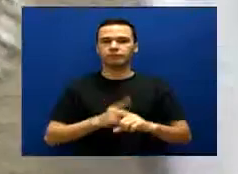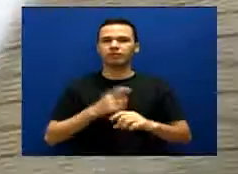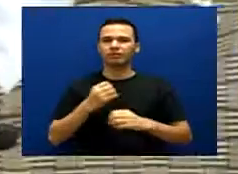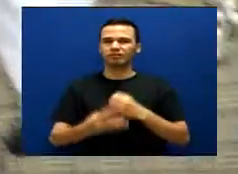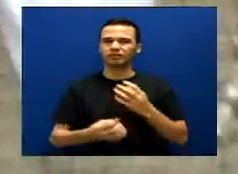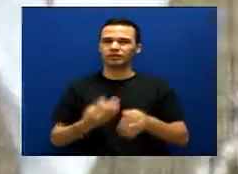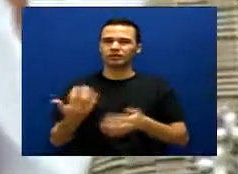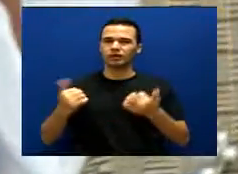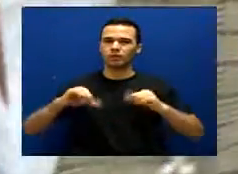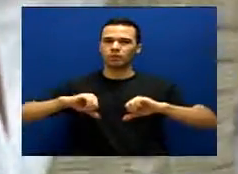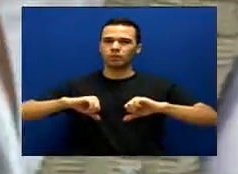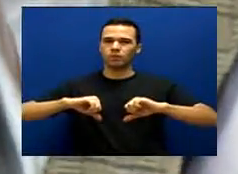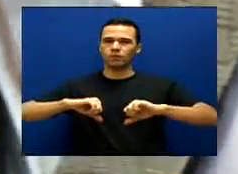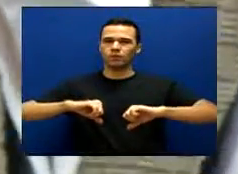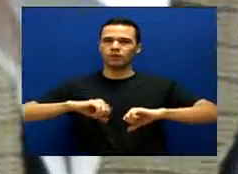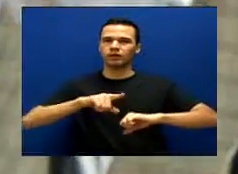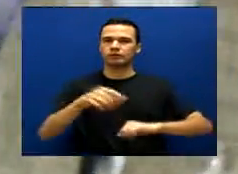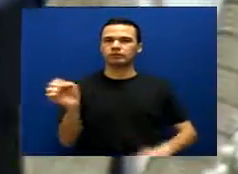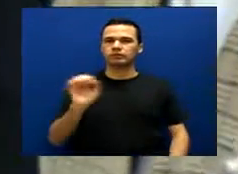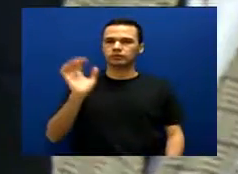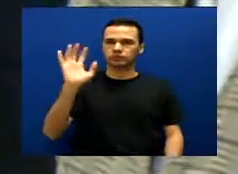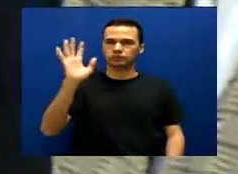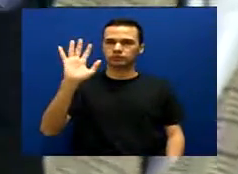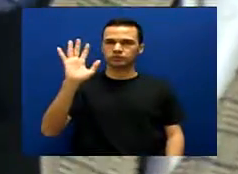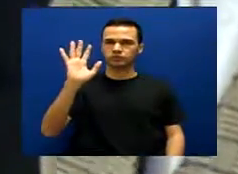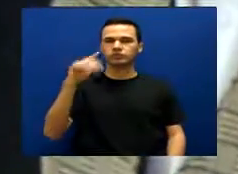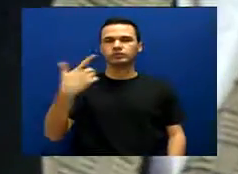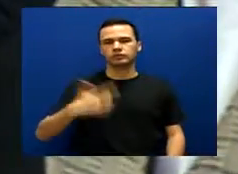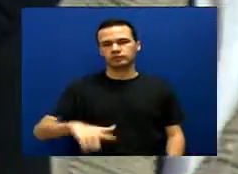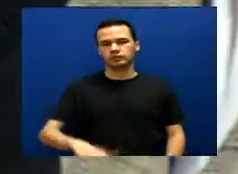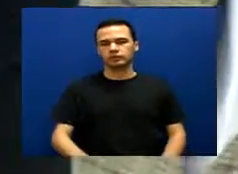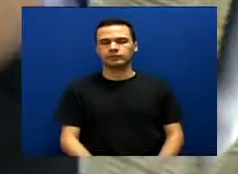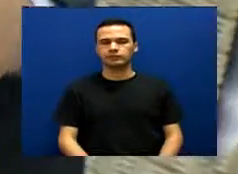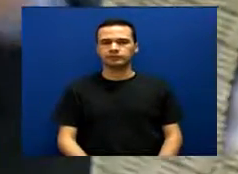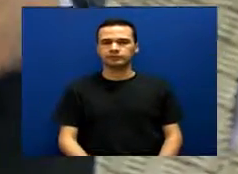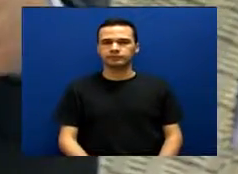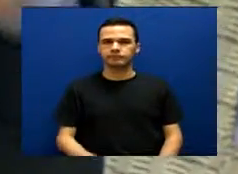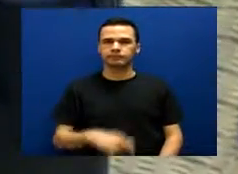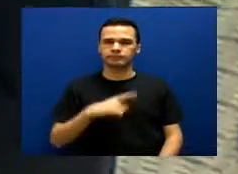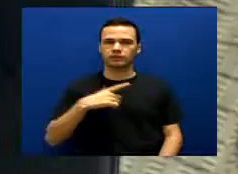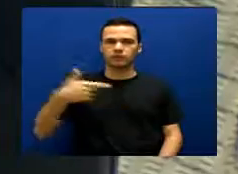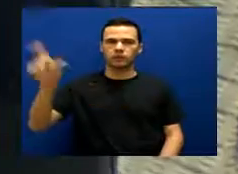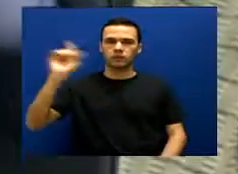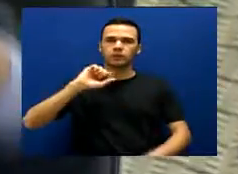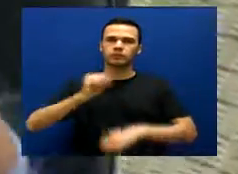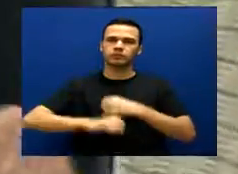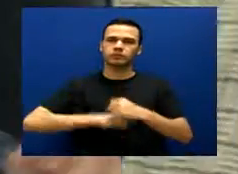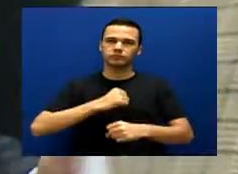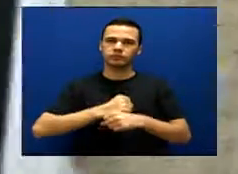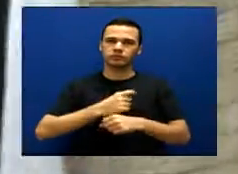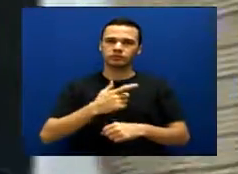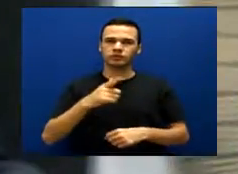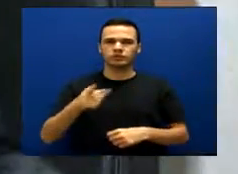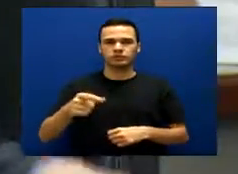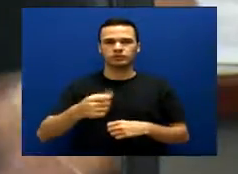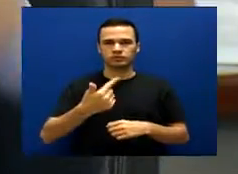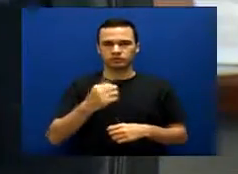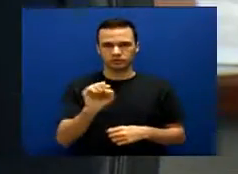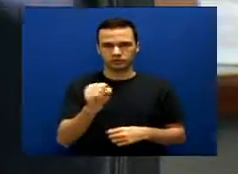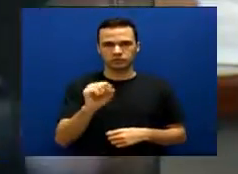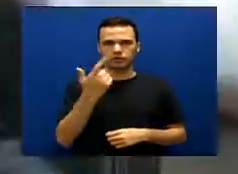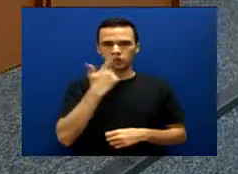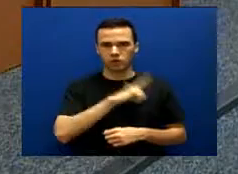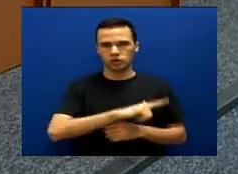ruim, oferece uma coisa cara e, mais uma vez, vai ter mais um ano com problema. Espero que o ano que vem isso comece a se